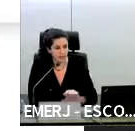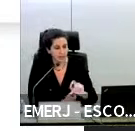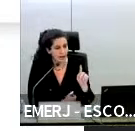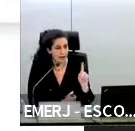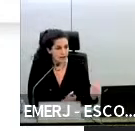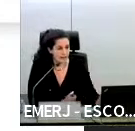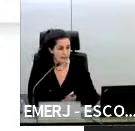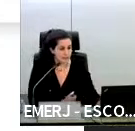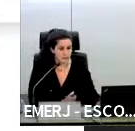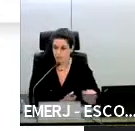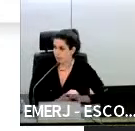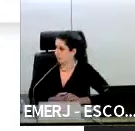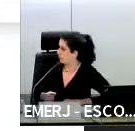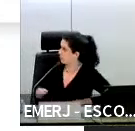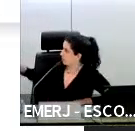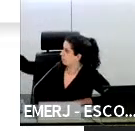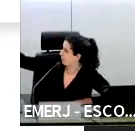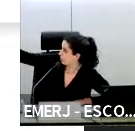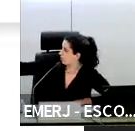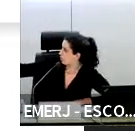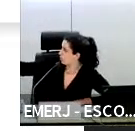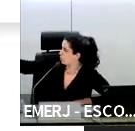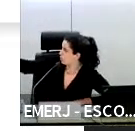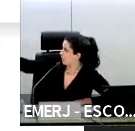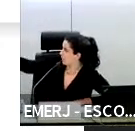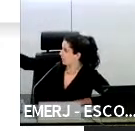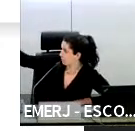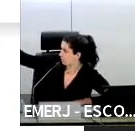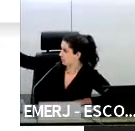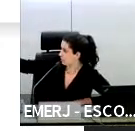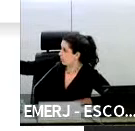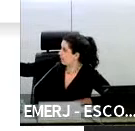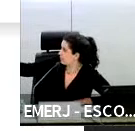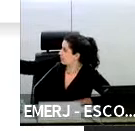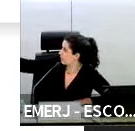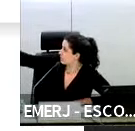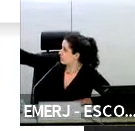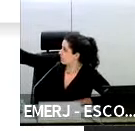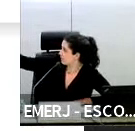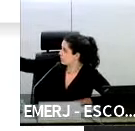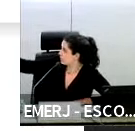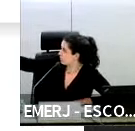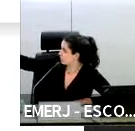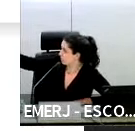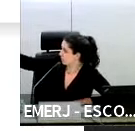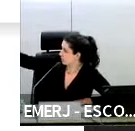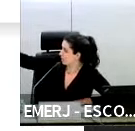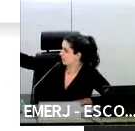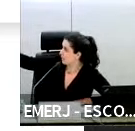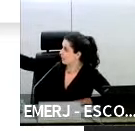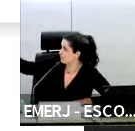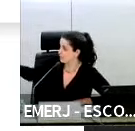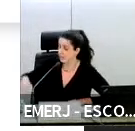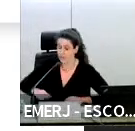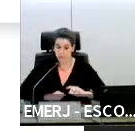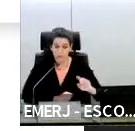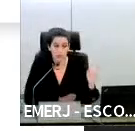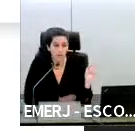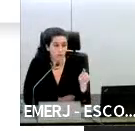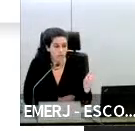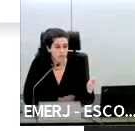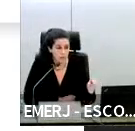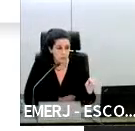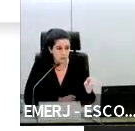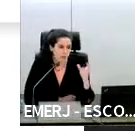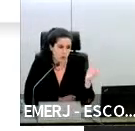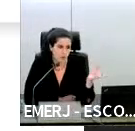arena. A arena, não sei se está dando para ver, maior, roxa, é a arena violência doméstica, essa arena azul, chamada arena rede, e a gente tem